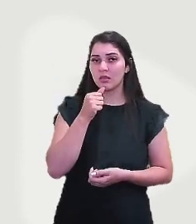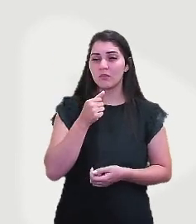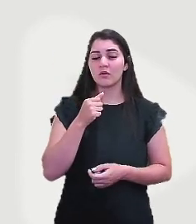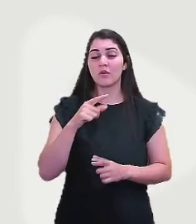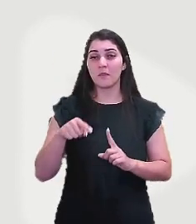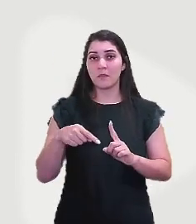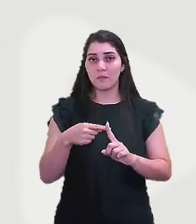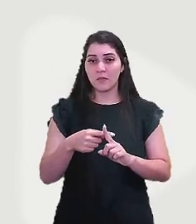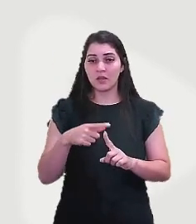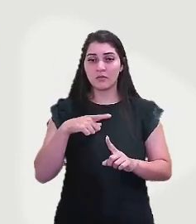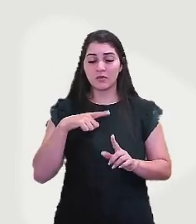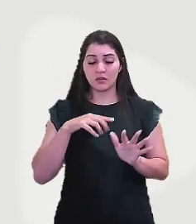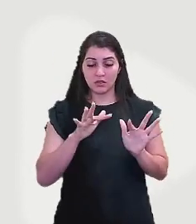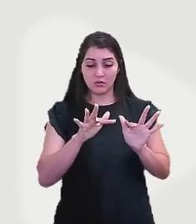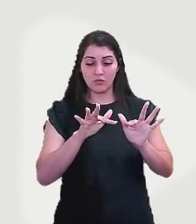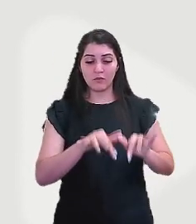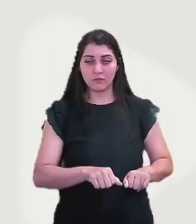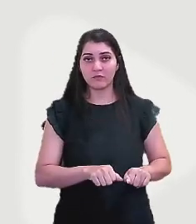da escravidão.